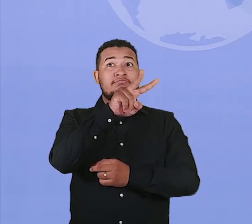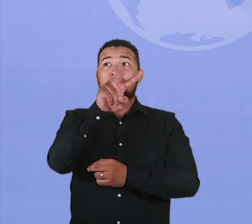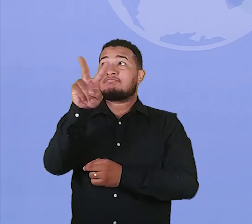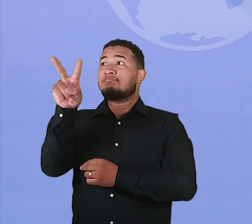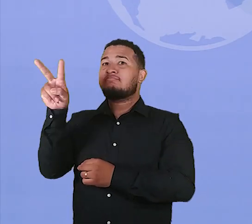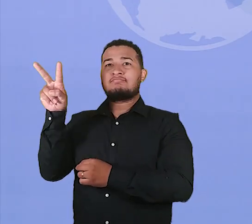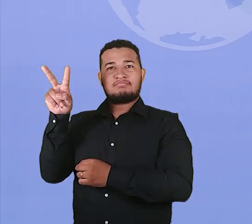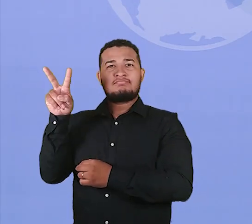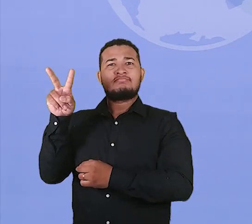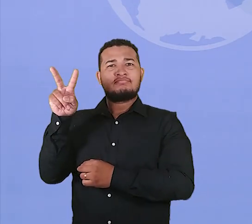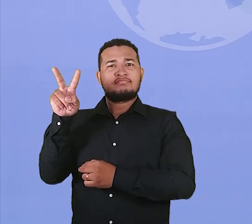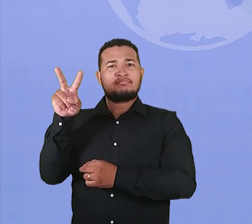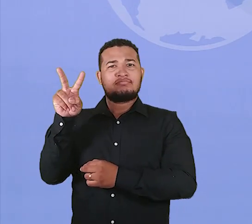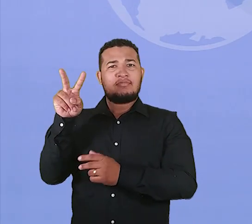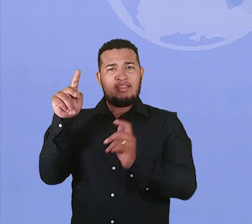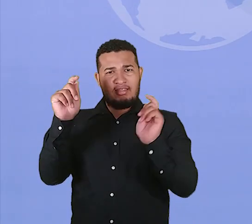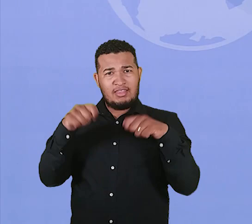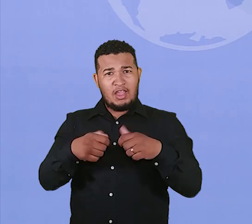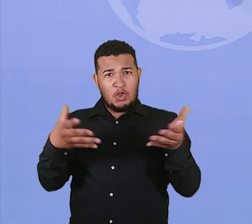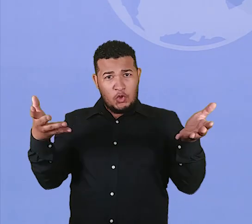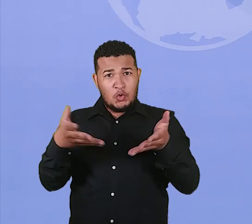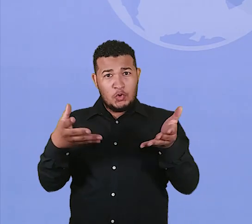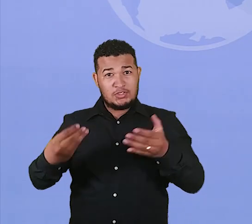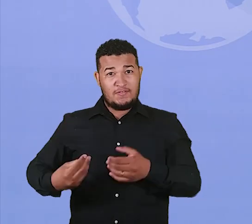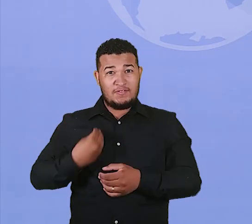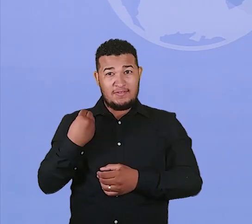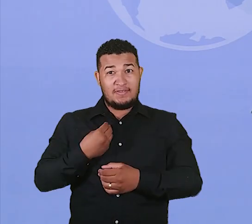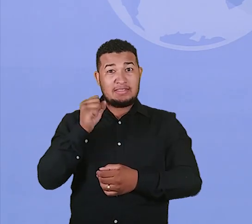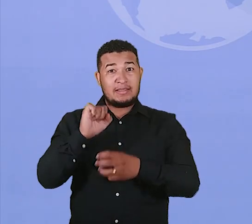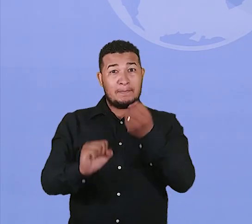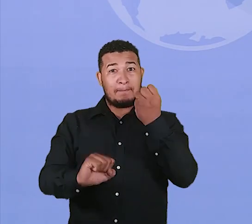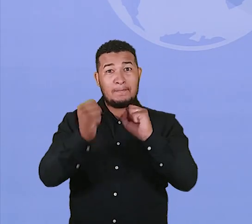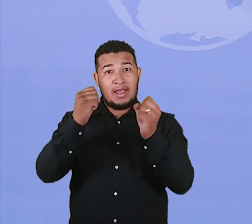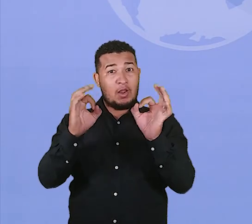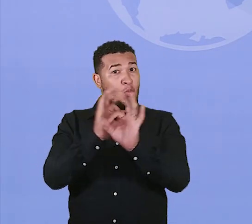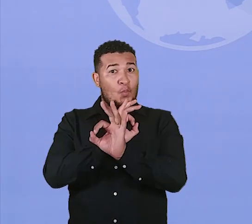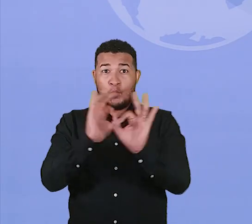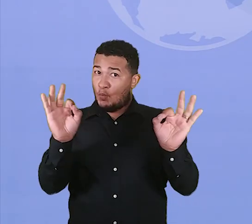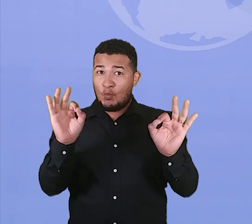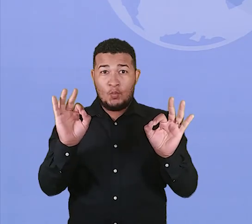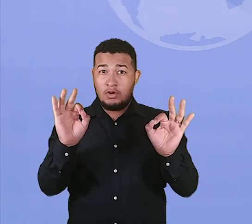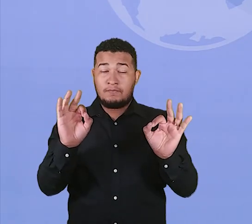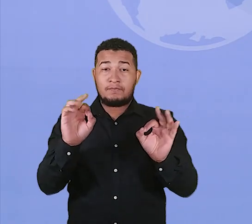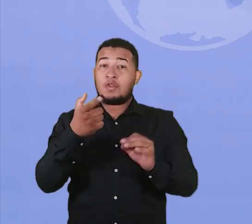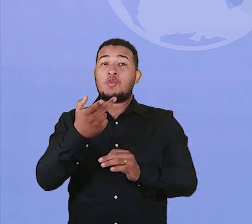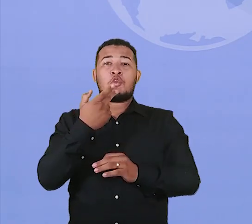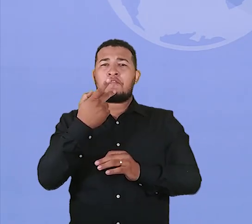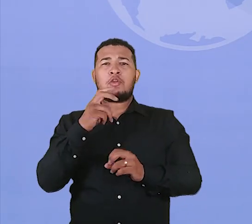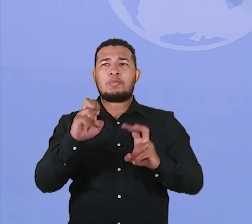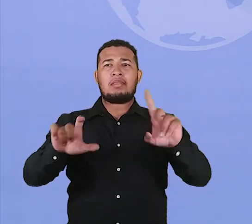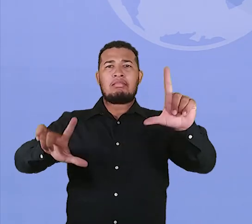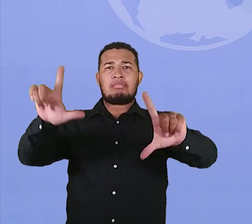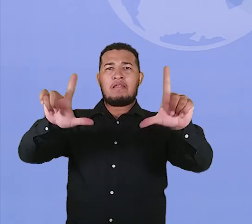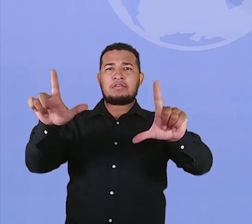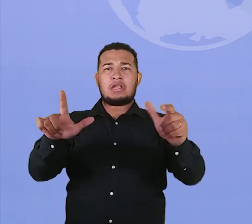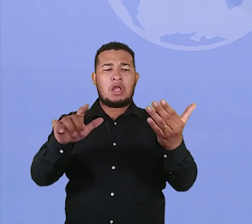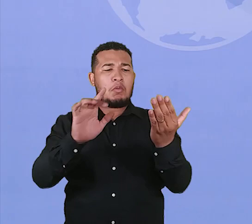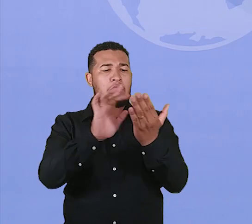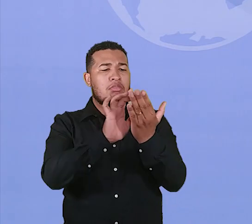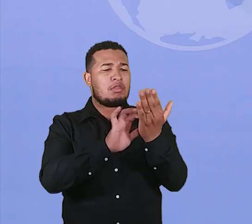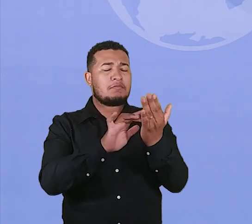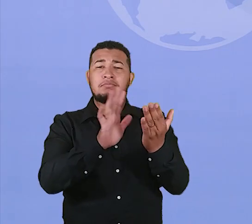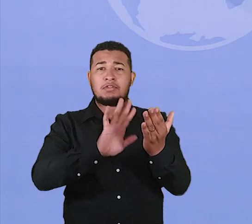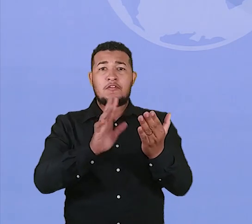seu redor tem como hoje a gente viver sem nenhuma máquina eu não tô nem falando da televisão